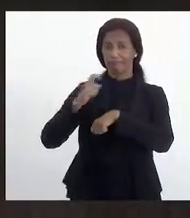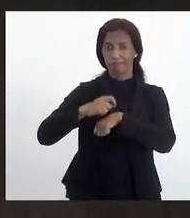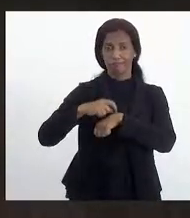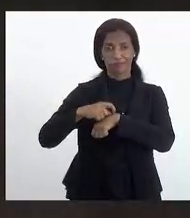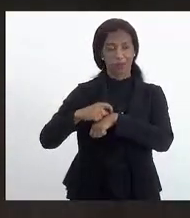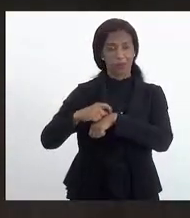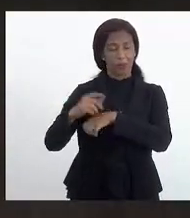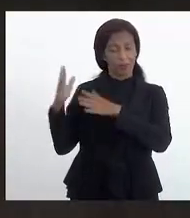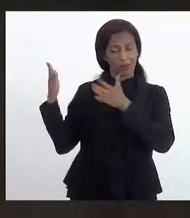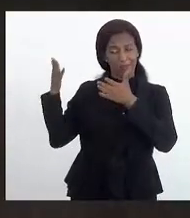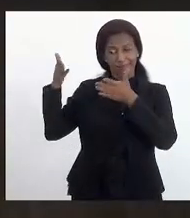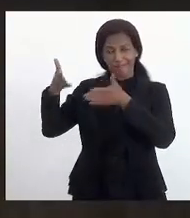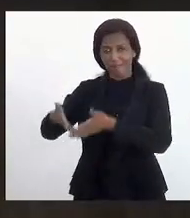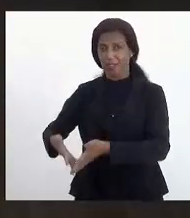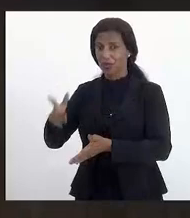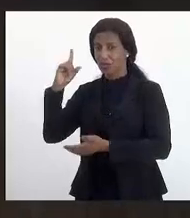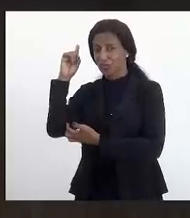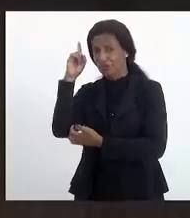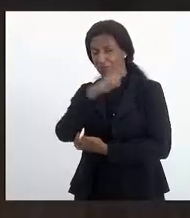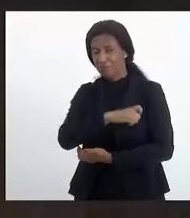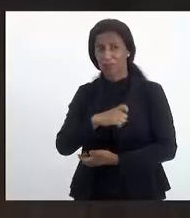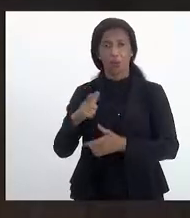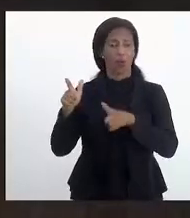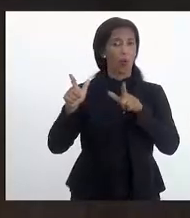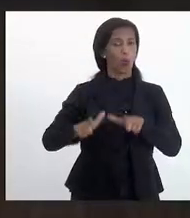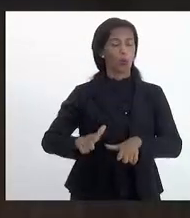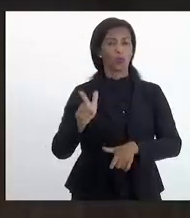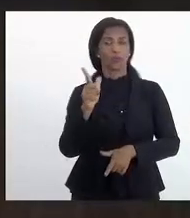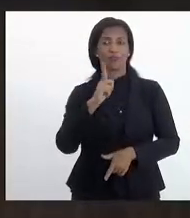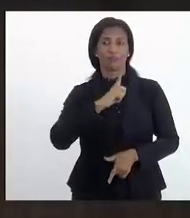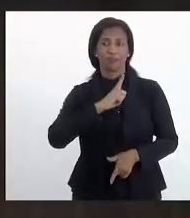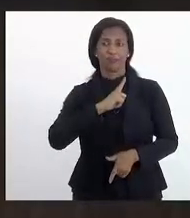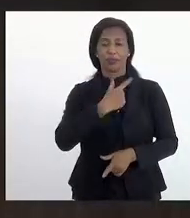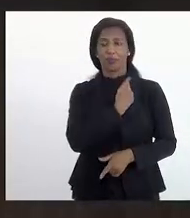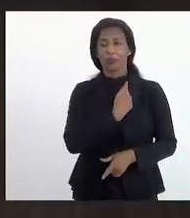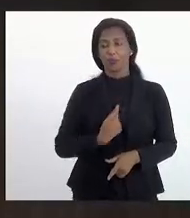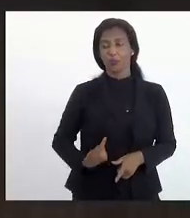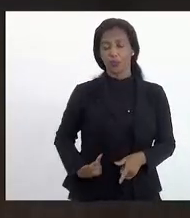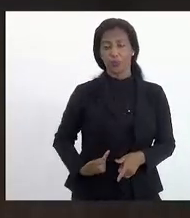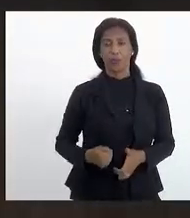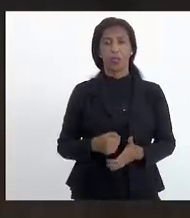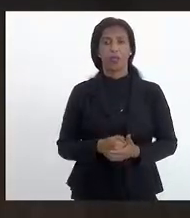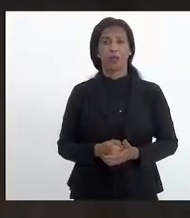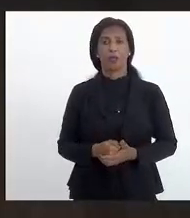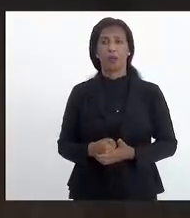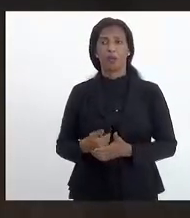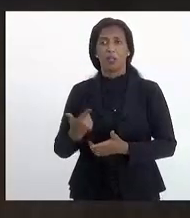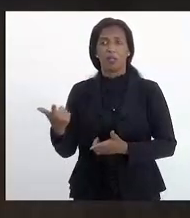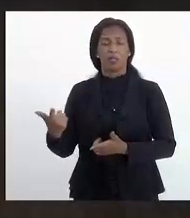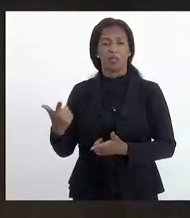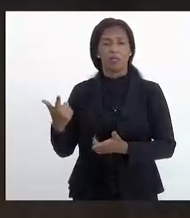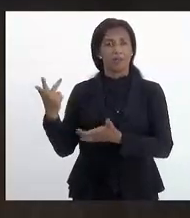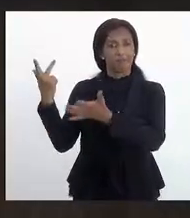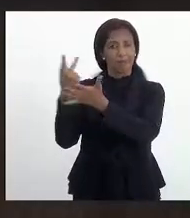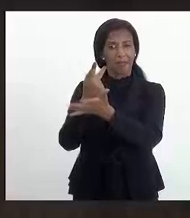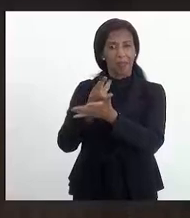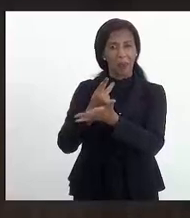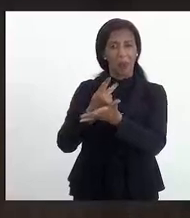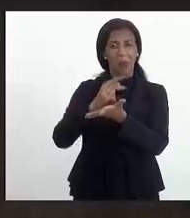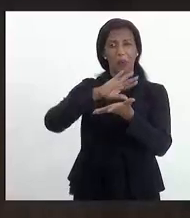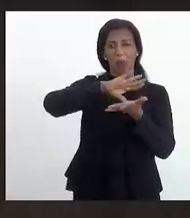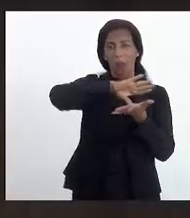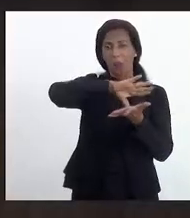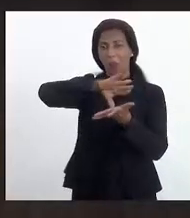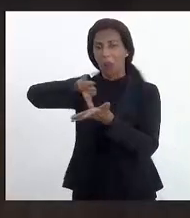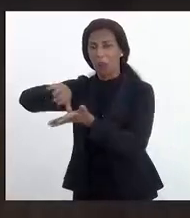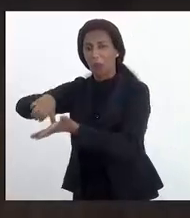muito específico do estado do Rio de Janeiro, onde tínhamos um governo que flertou com toda uma lógica de corrupção no estado do Rio